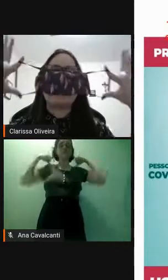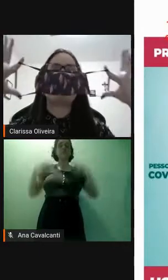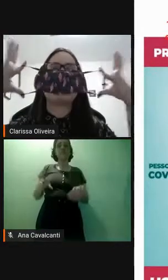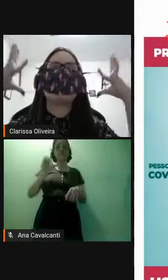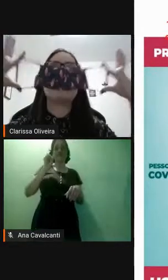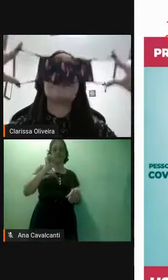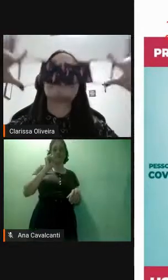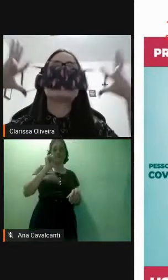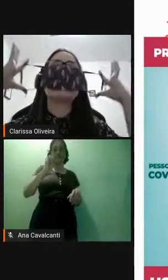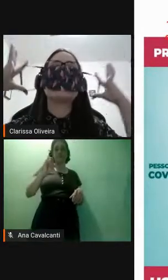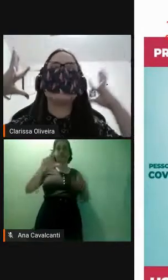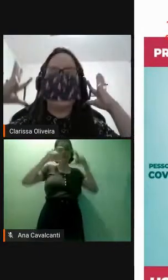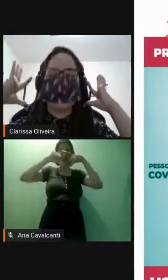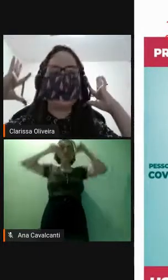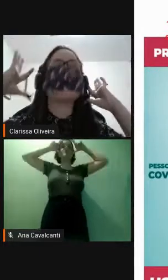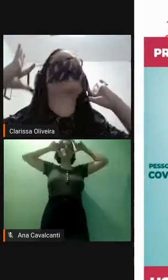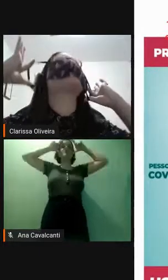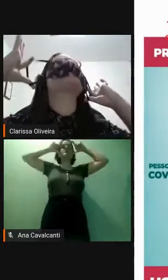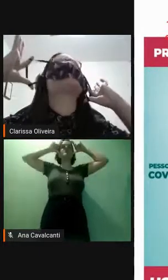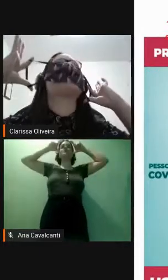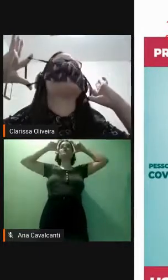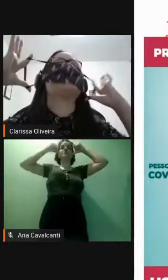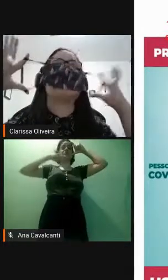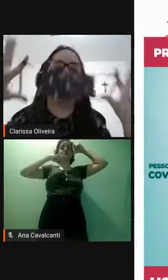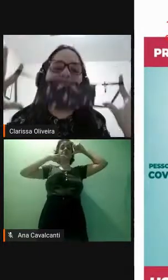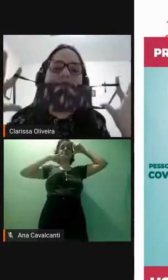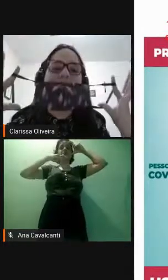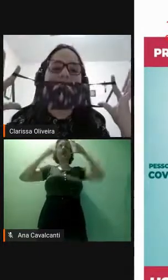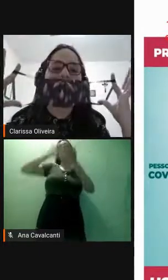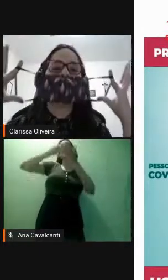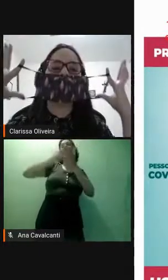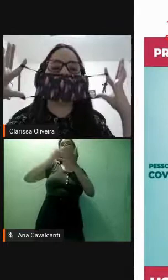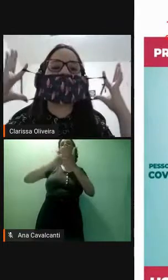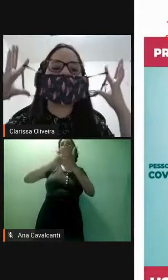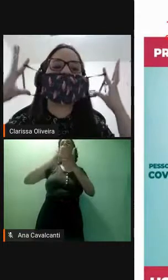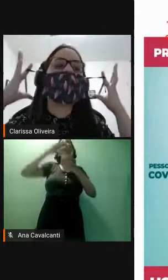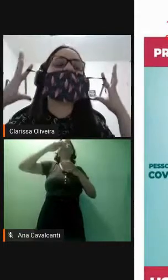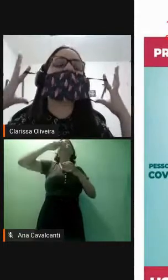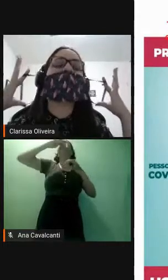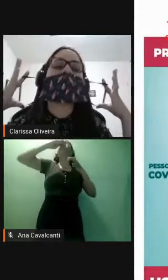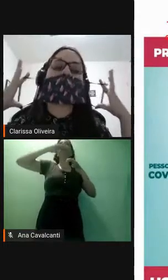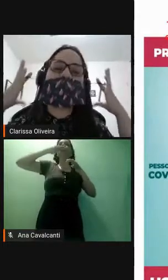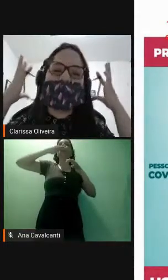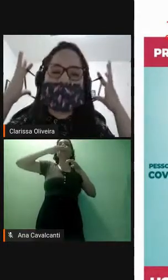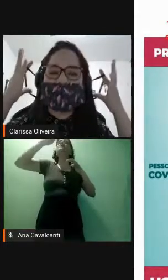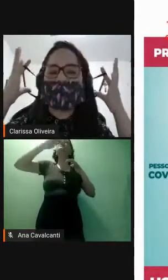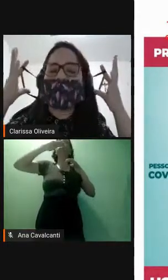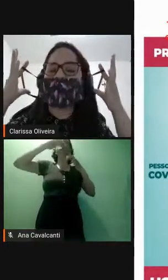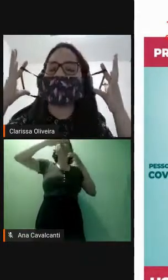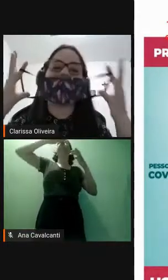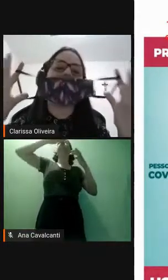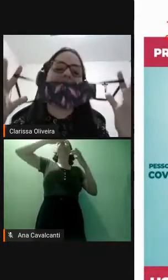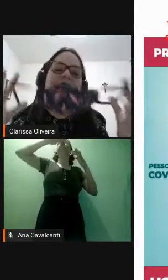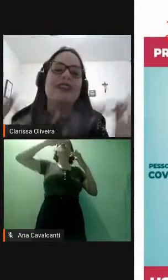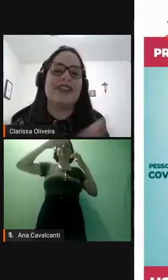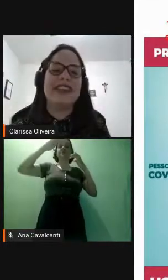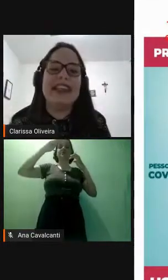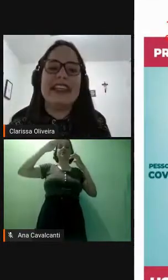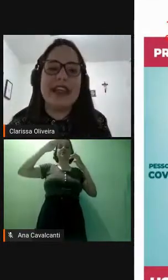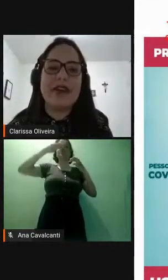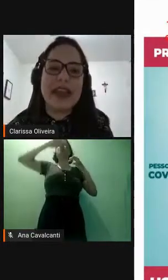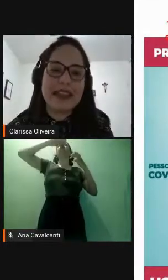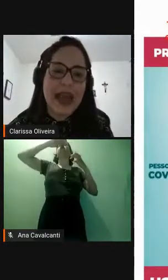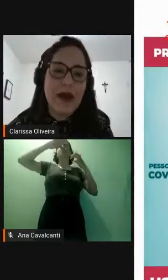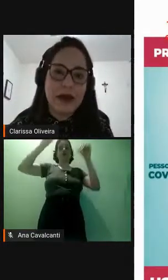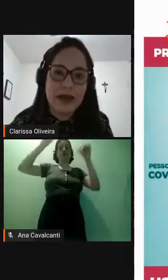ela direto aqui, aí pode ser que fique faltando uma parte do meu queixo, ou senão eu coloco meio assim, aí vai pegando no nariz,